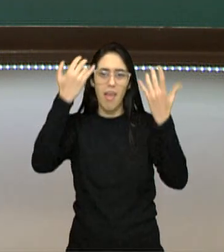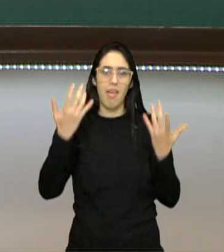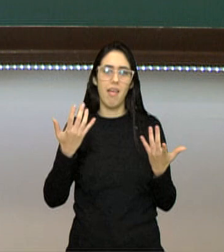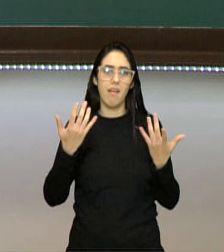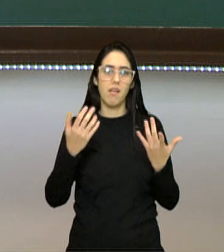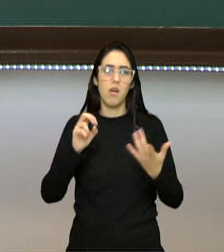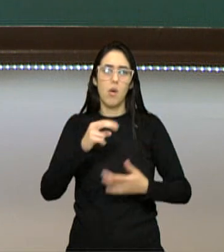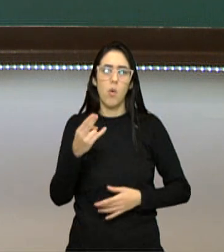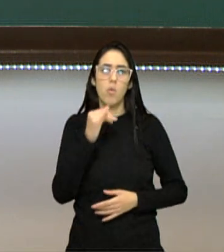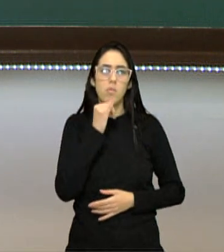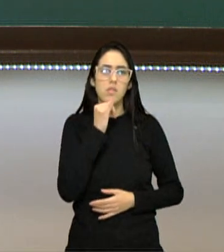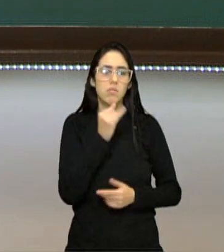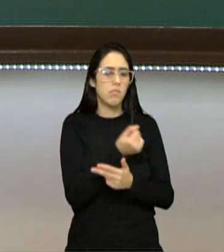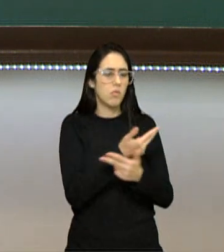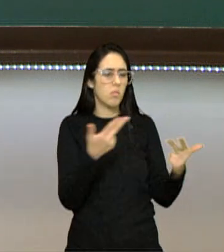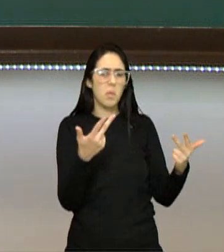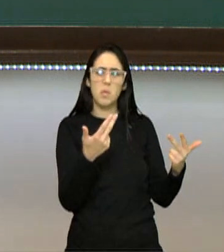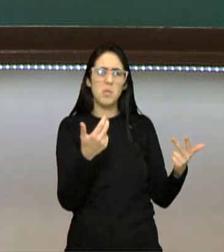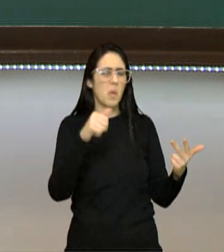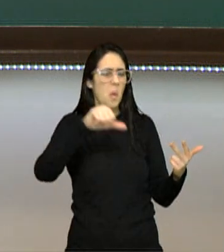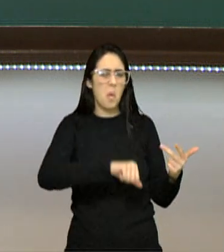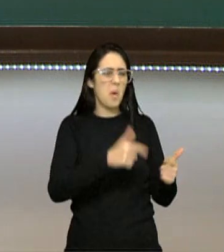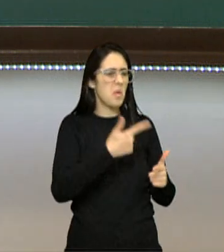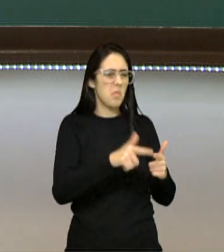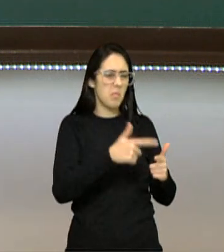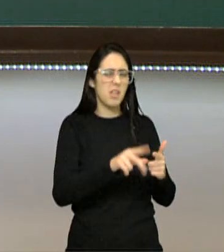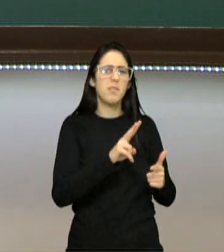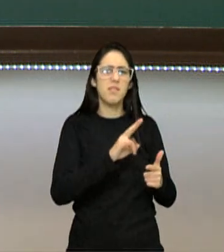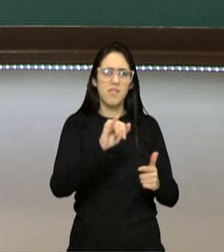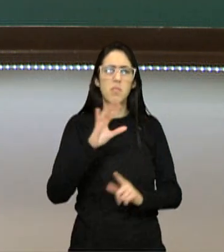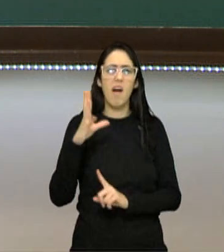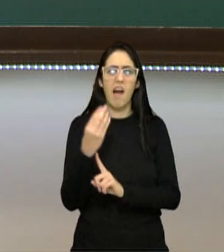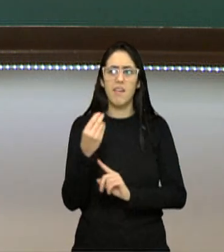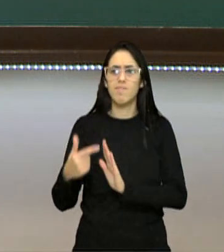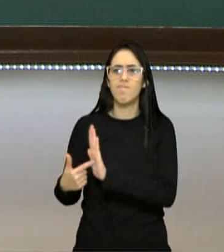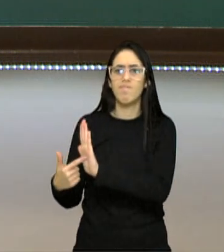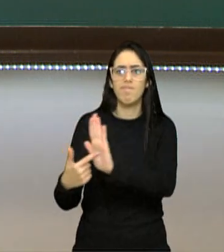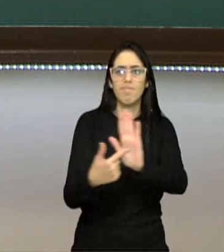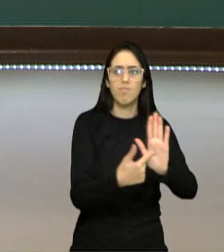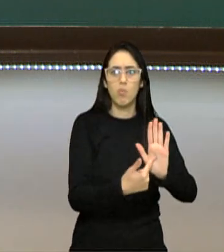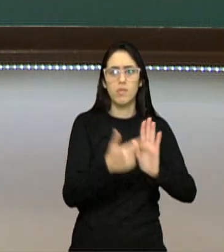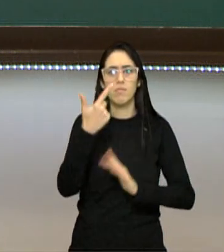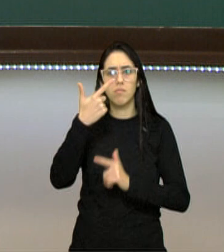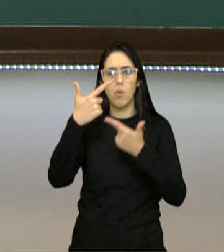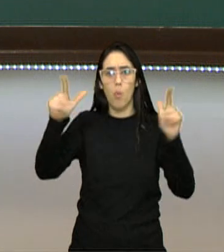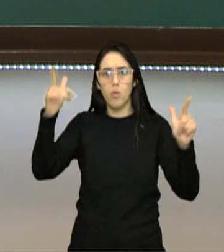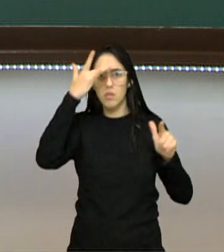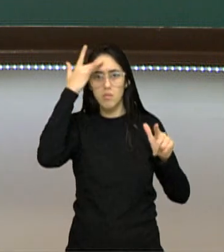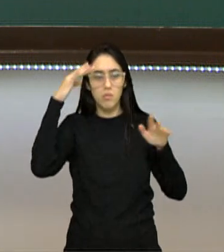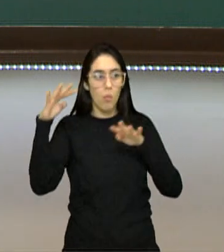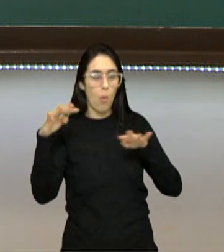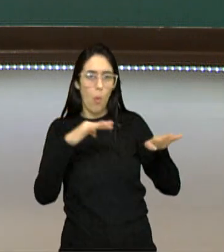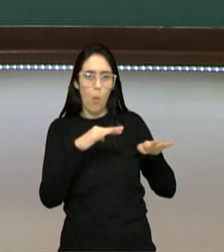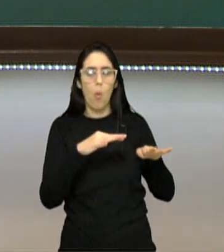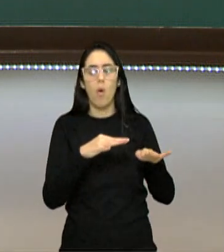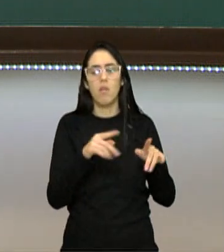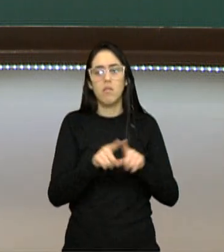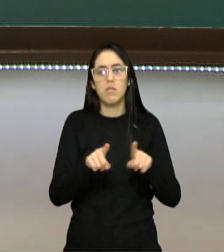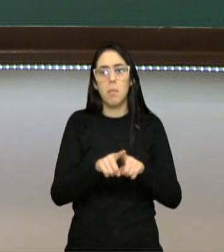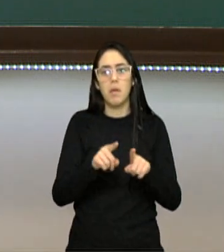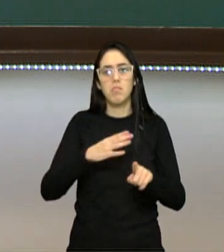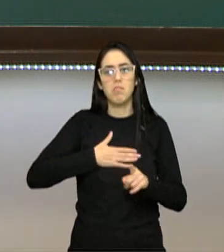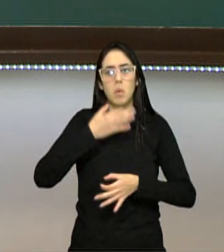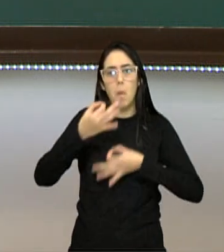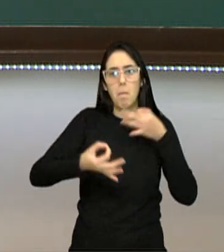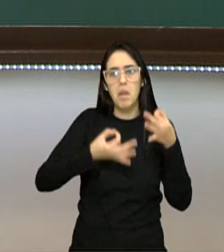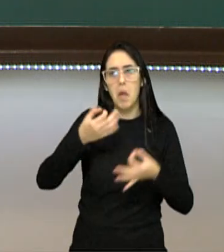não está satisfazendo naquele momento ou para reforçar algo que você tem como posicionamento de ideal